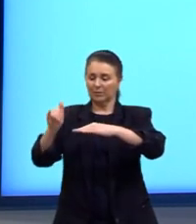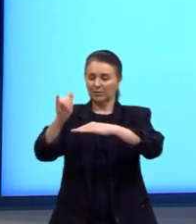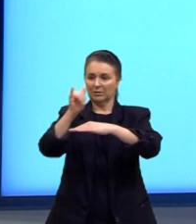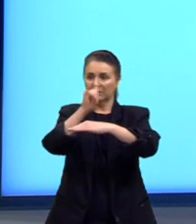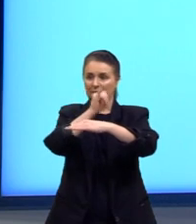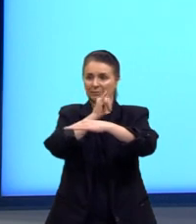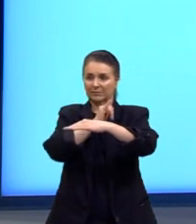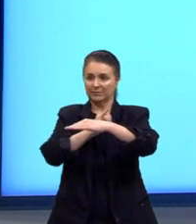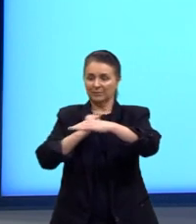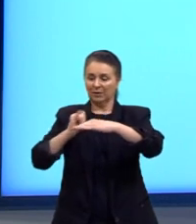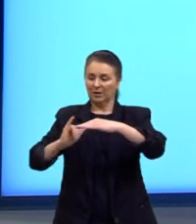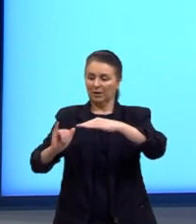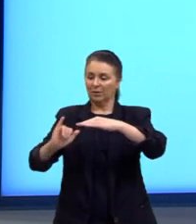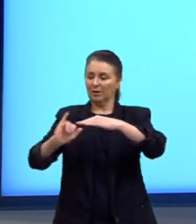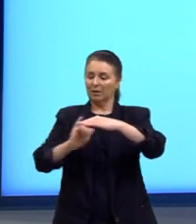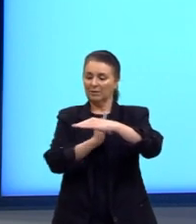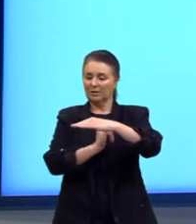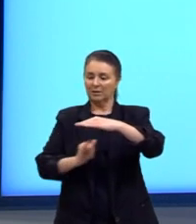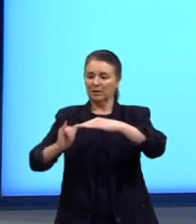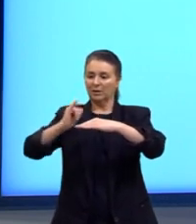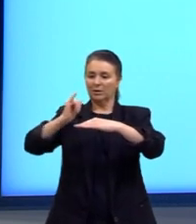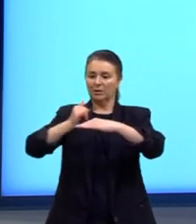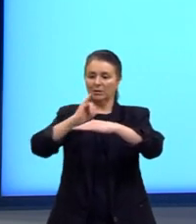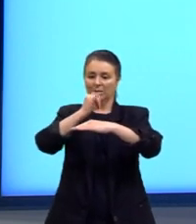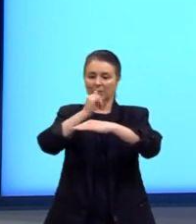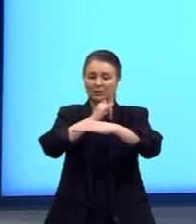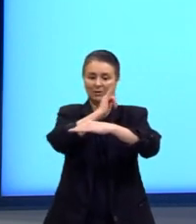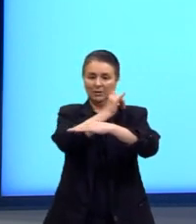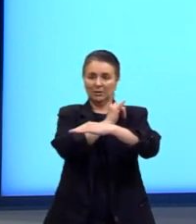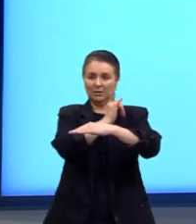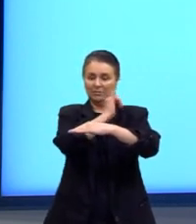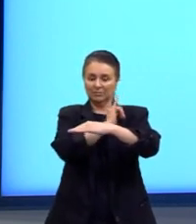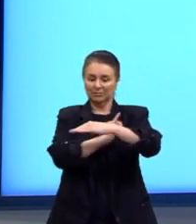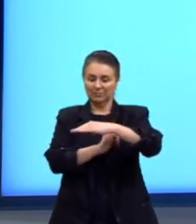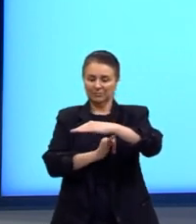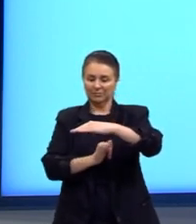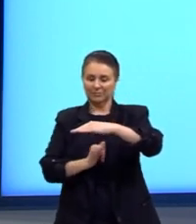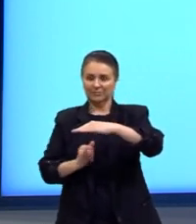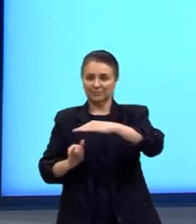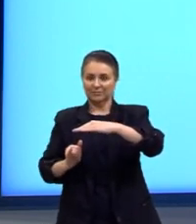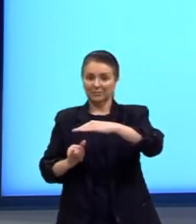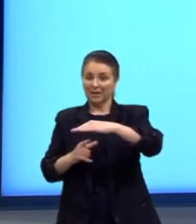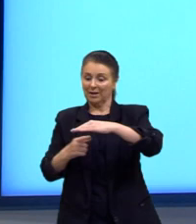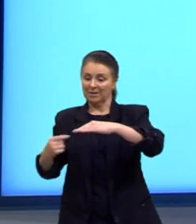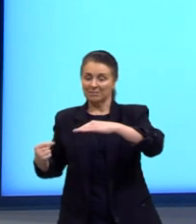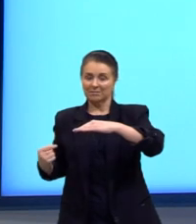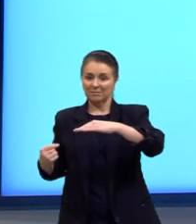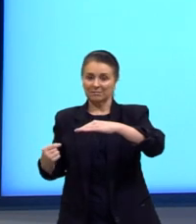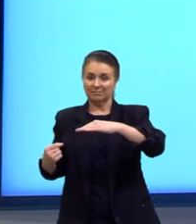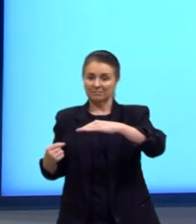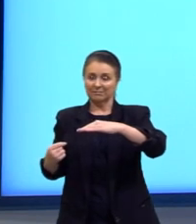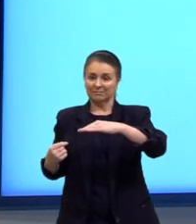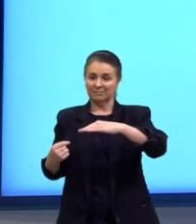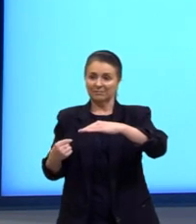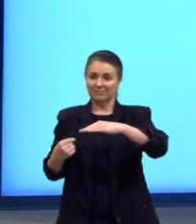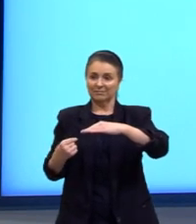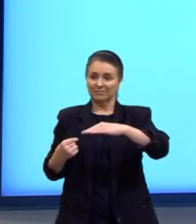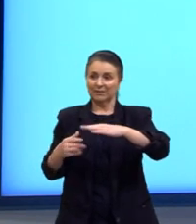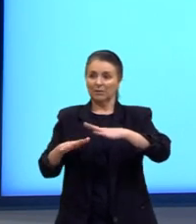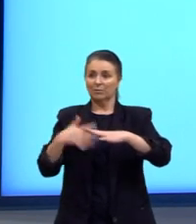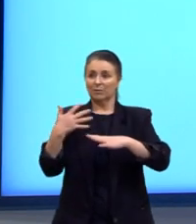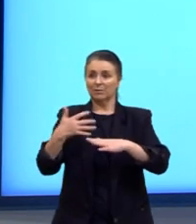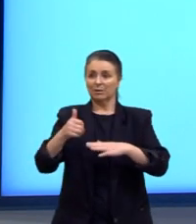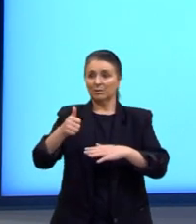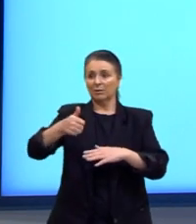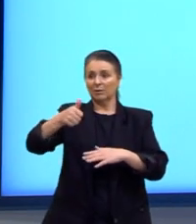vou seguir esse fluxo para ficar um pouco mais fácil. Ó, está girando, entrando e saindo nesse sentido. Para onde é que o meu dedão